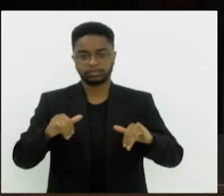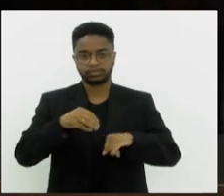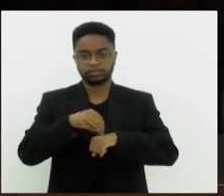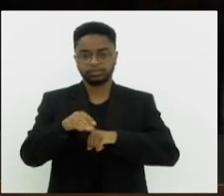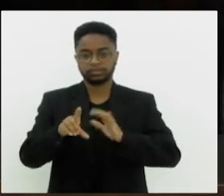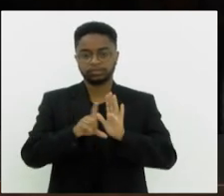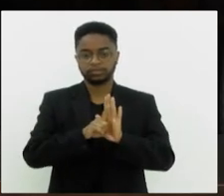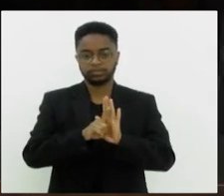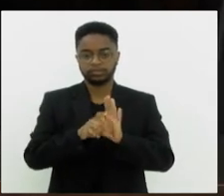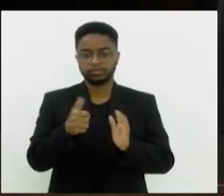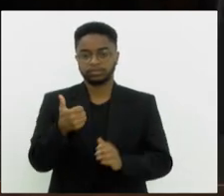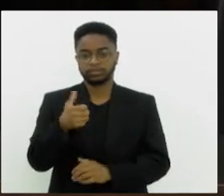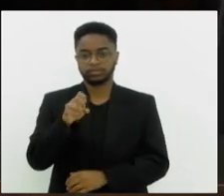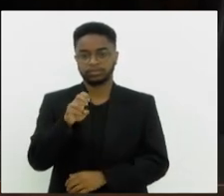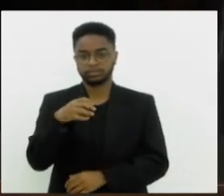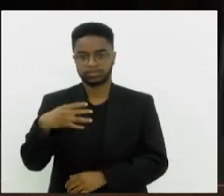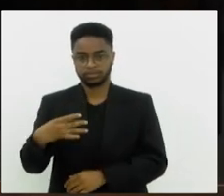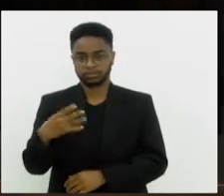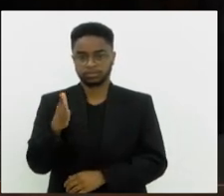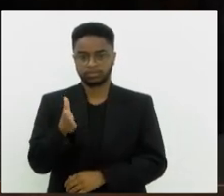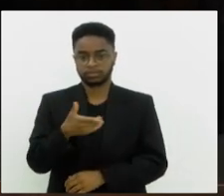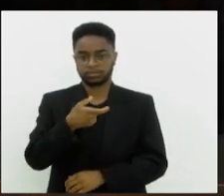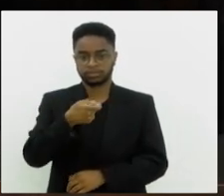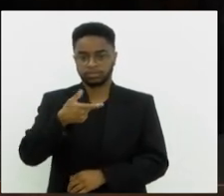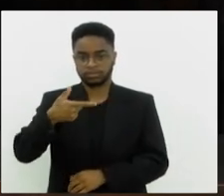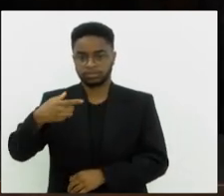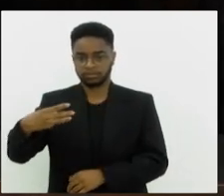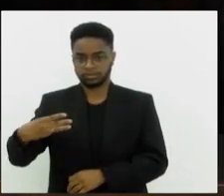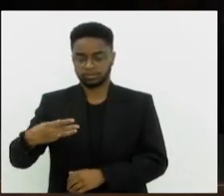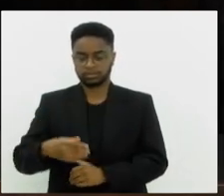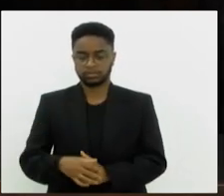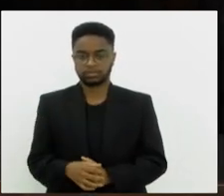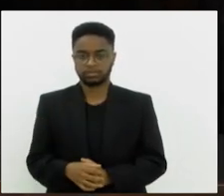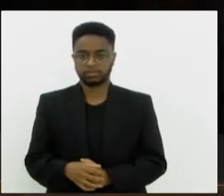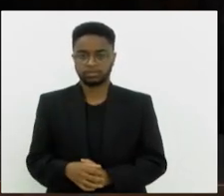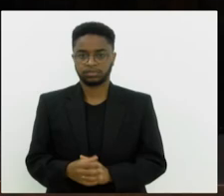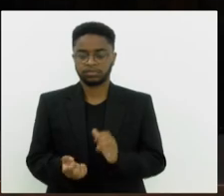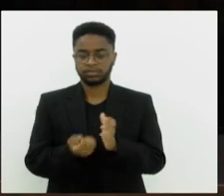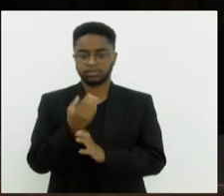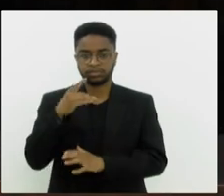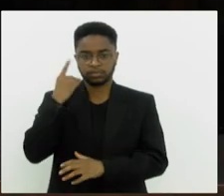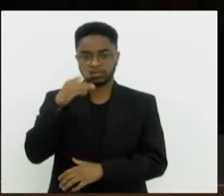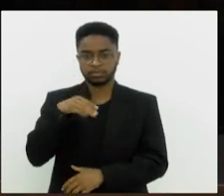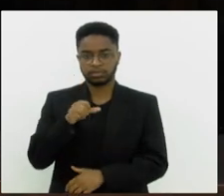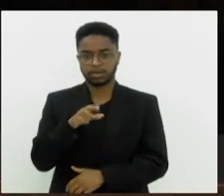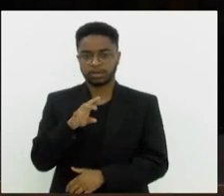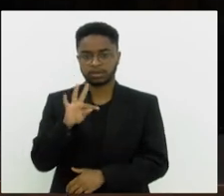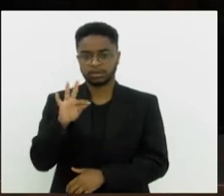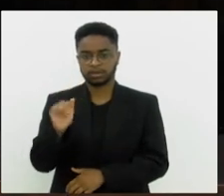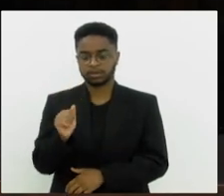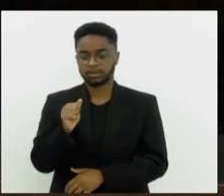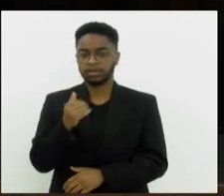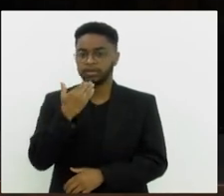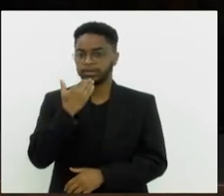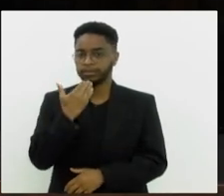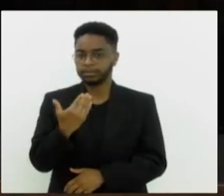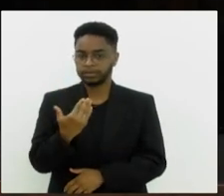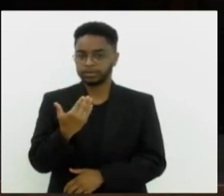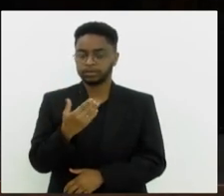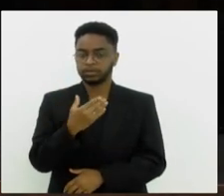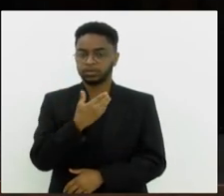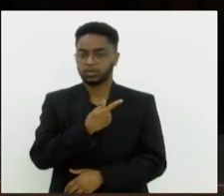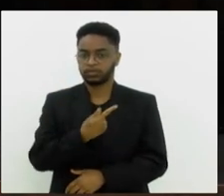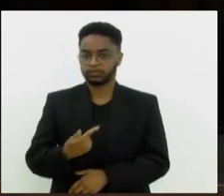indicação legislativa número 154 de 2023, de autoria da deputada Marta Rocha, que solicita ao excelentíssimo